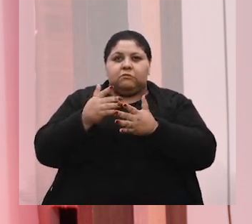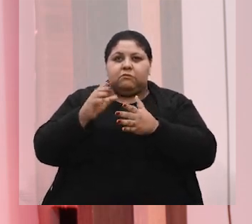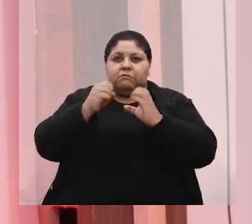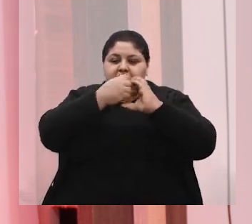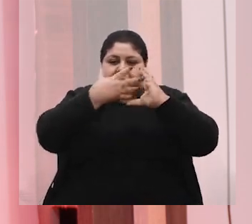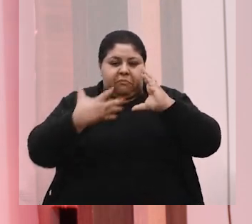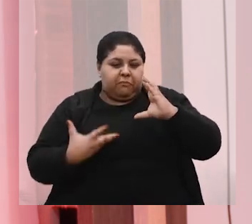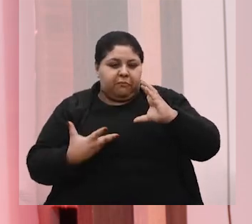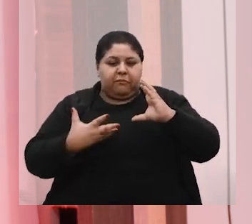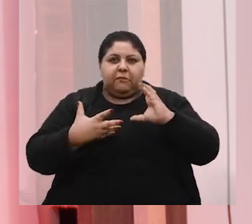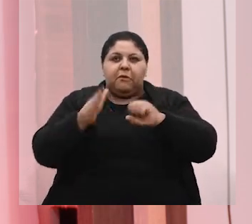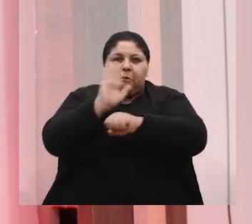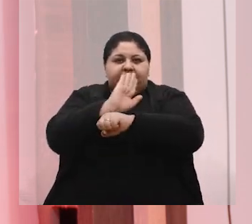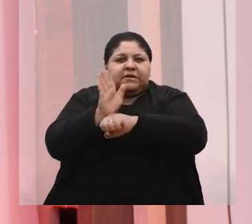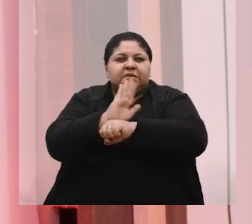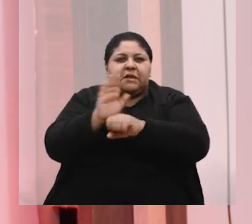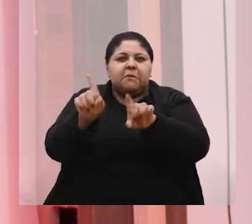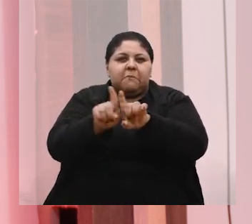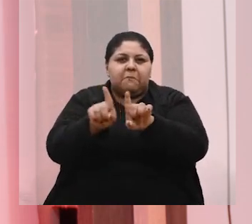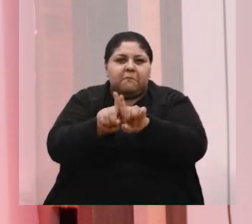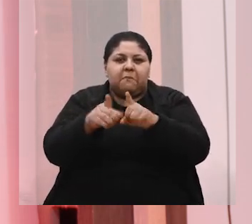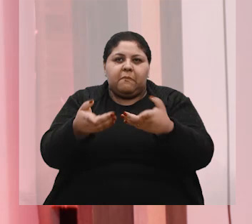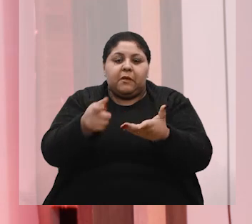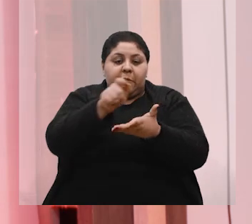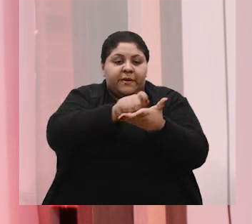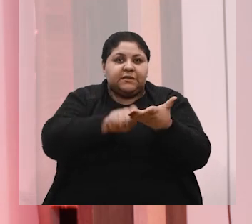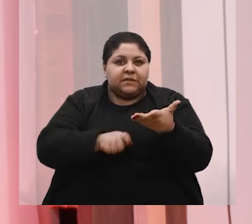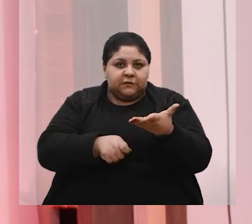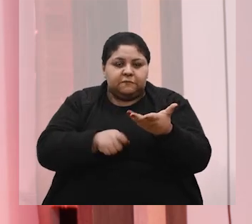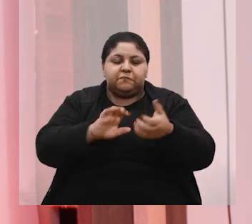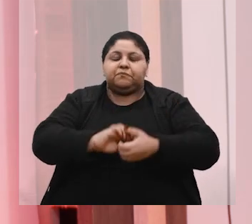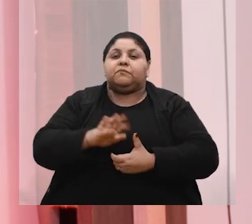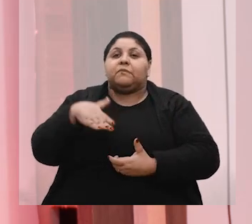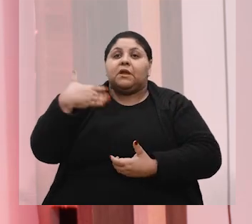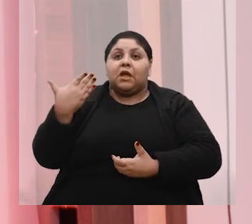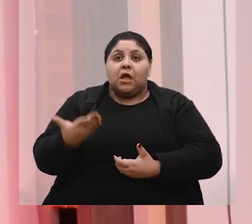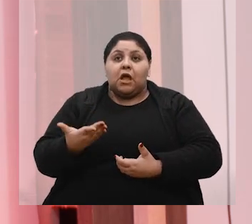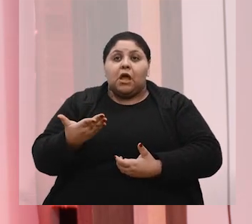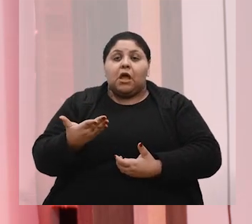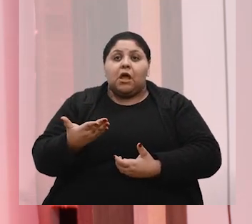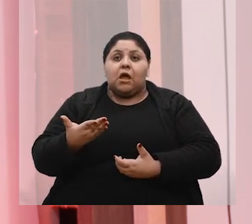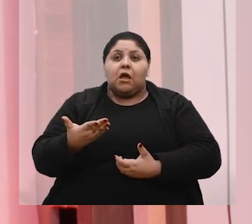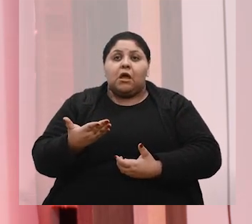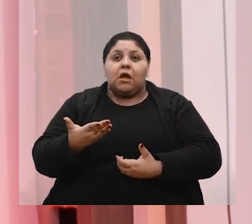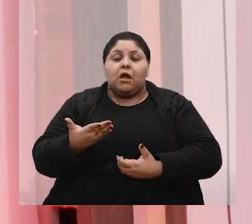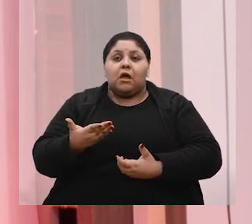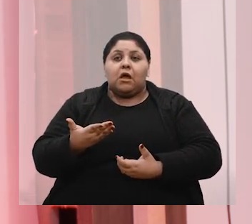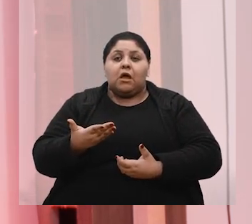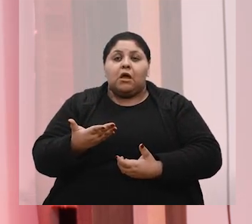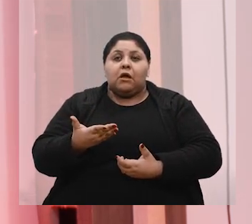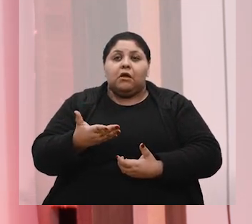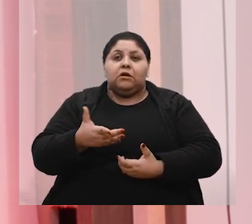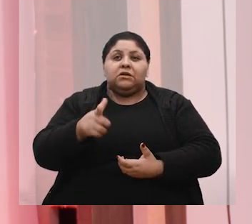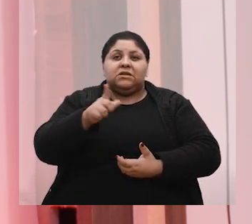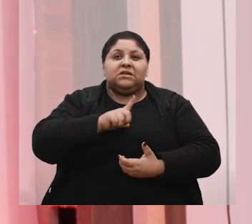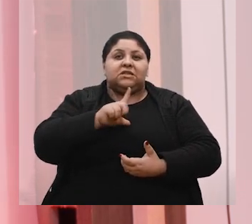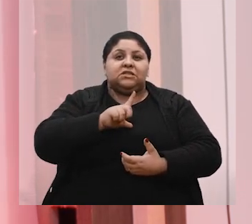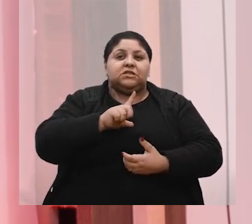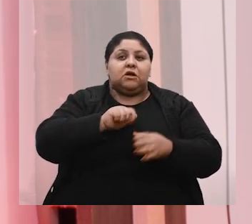para outras coisas, para o cinema mesmo, né? E para a escrita. Então eu concebo que existe